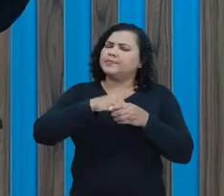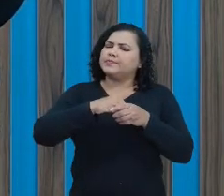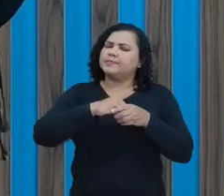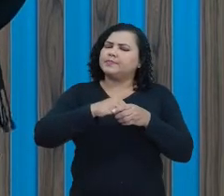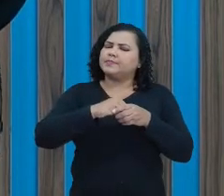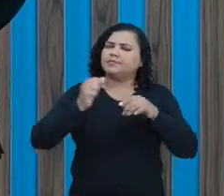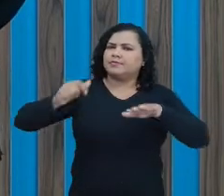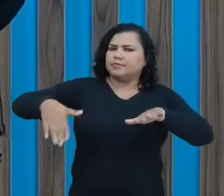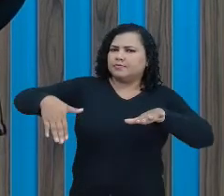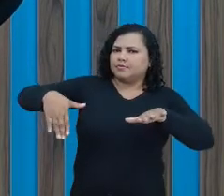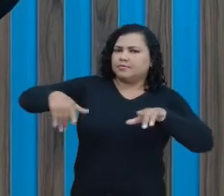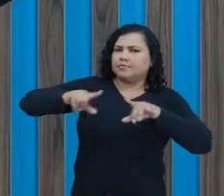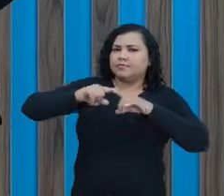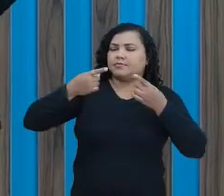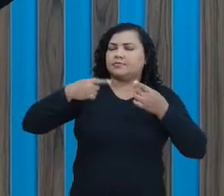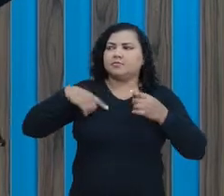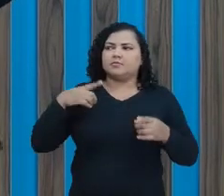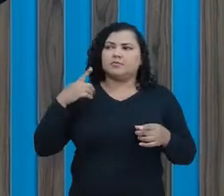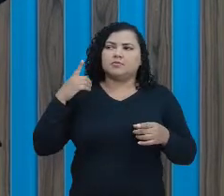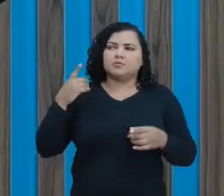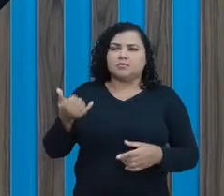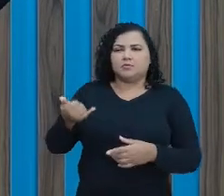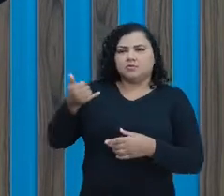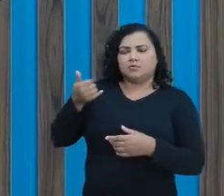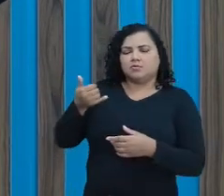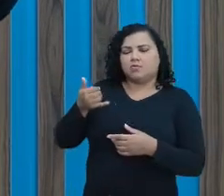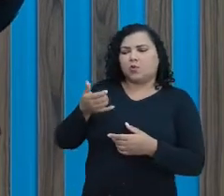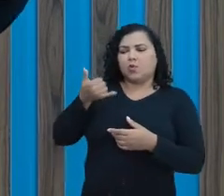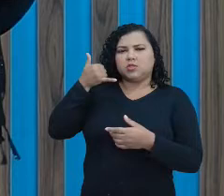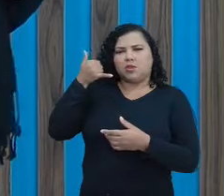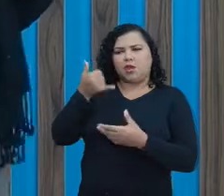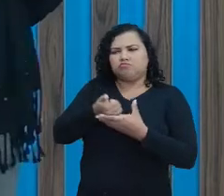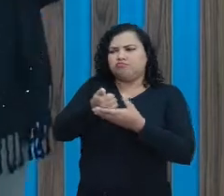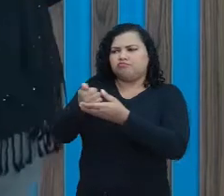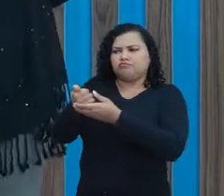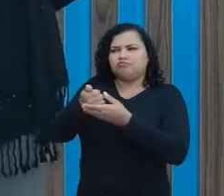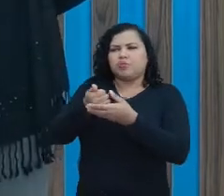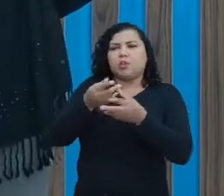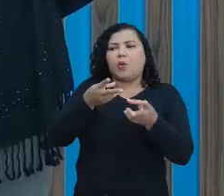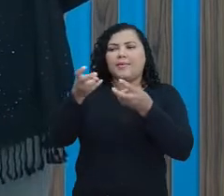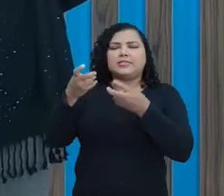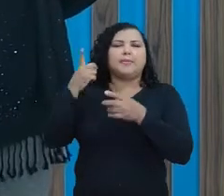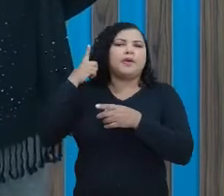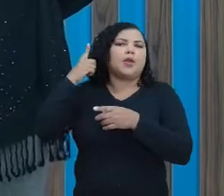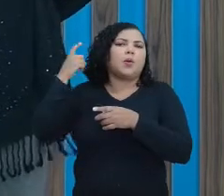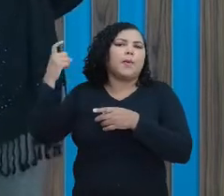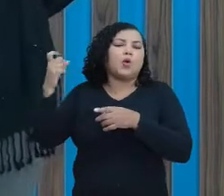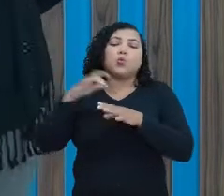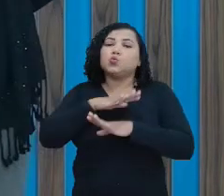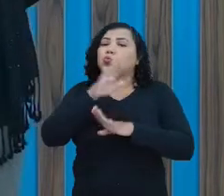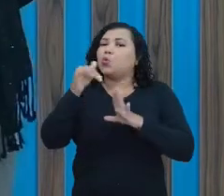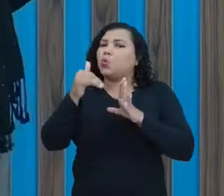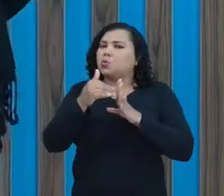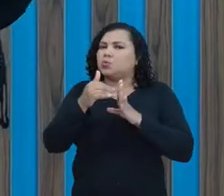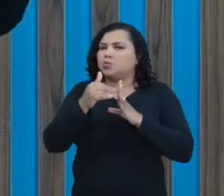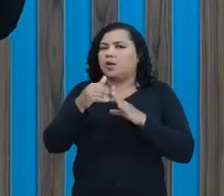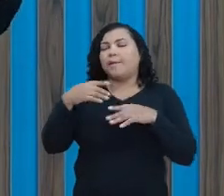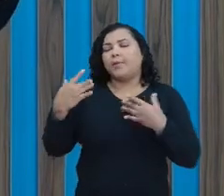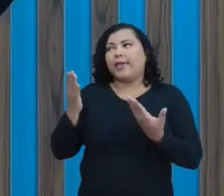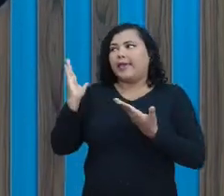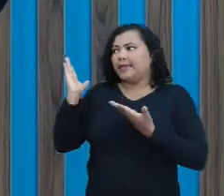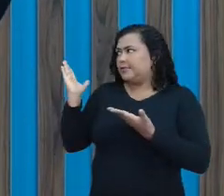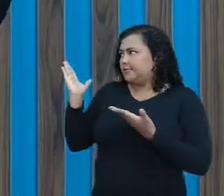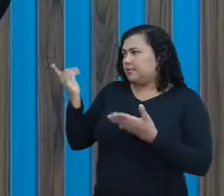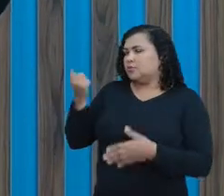toda a paisagem sonora, né? Eu trouxe essa imagem para fazer essa reflexão com vocês, porque essa é uma questão que o Schafer